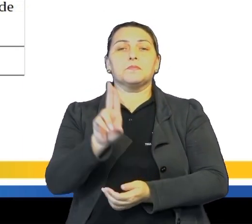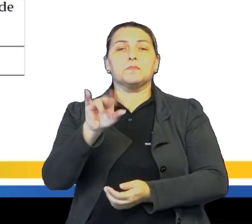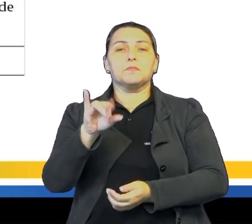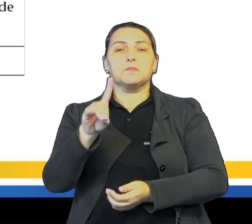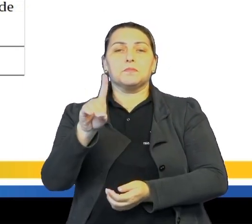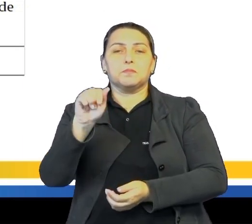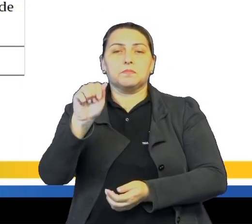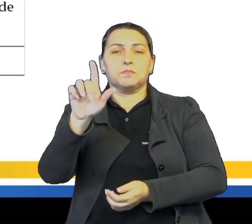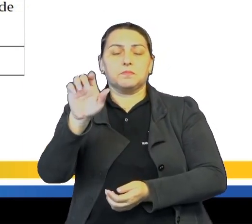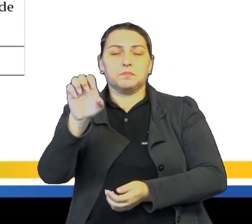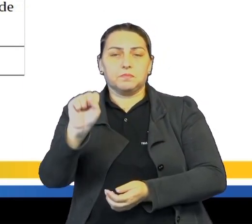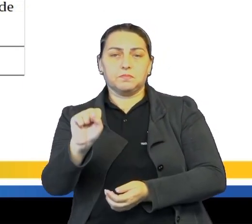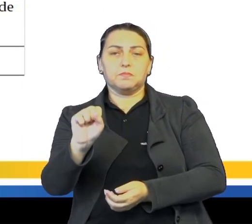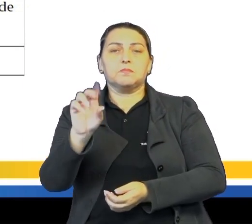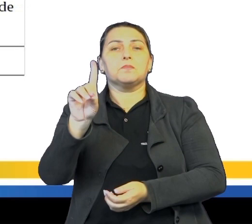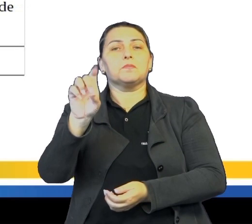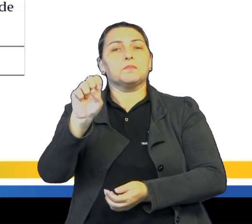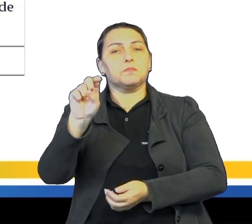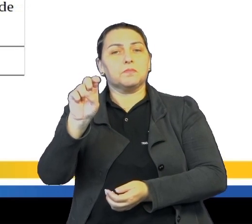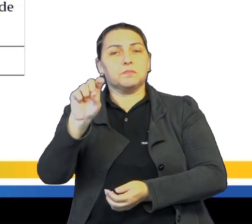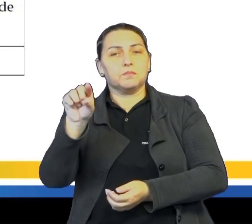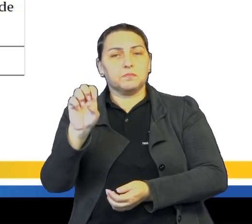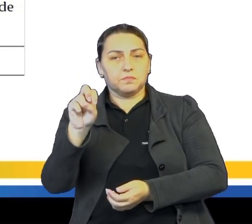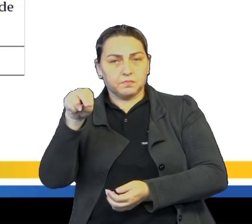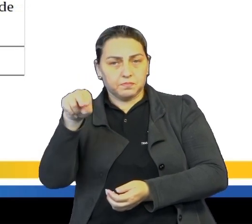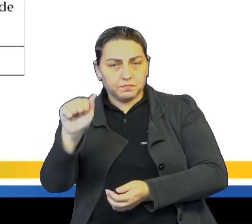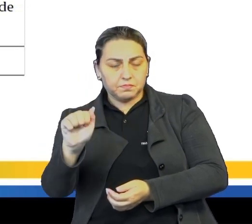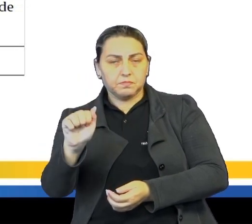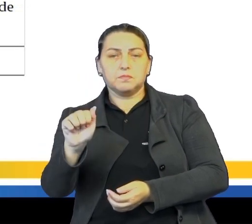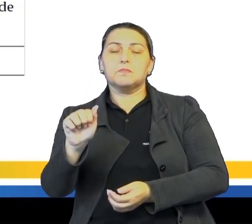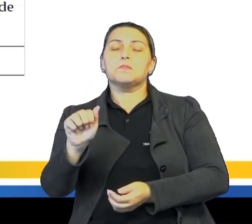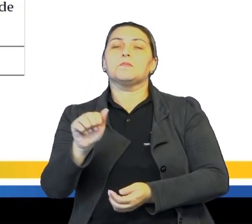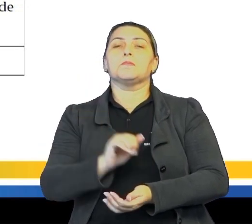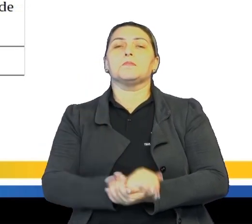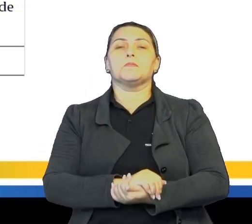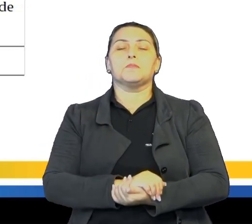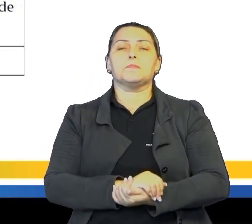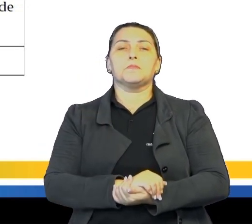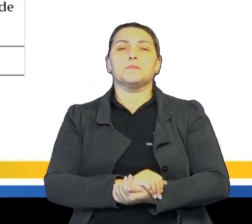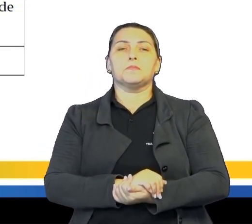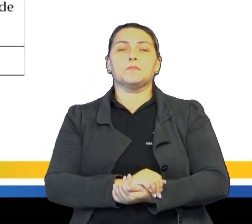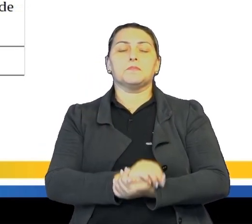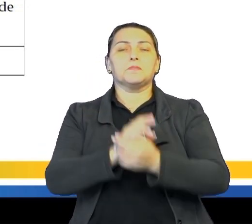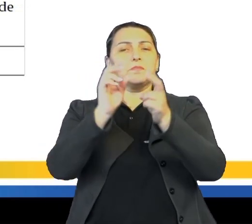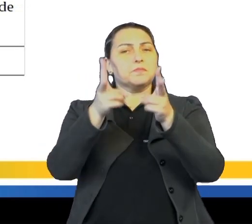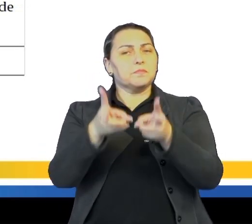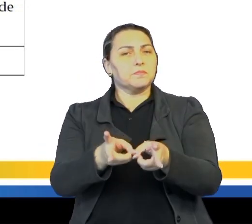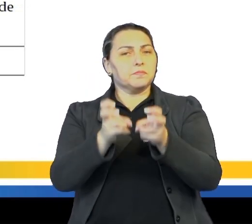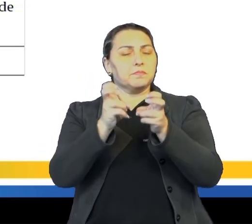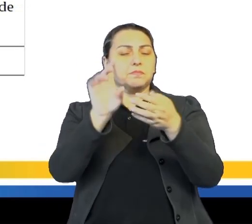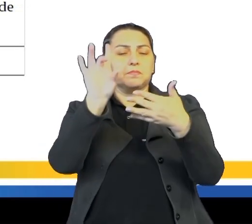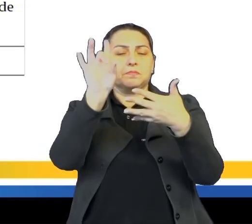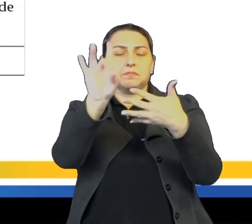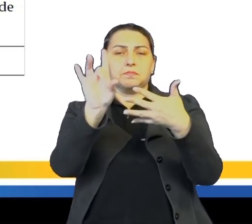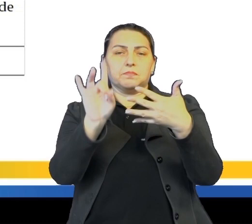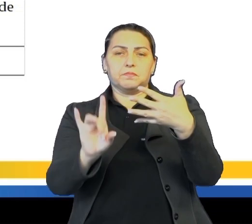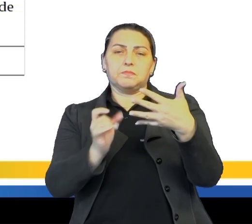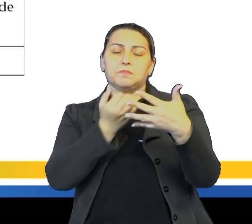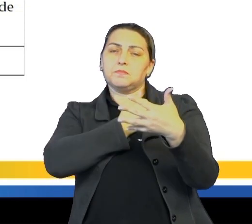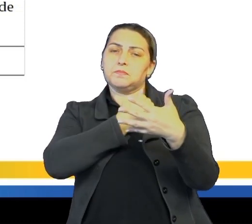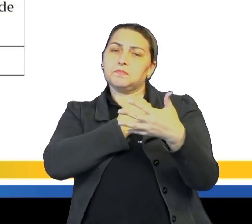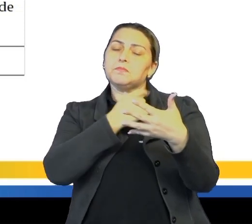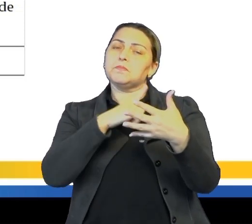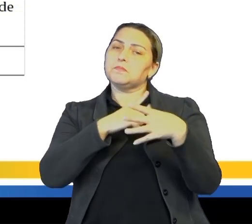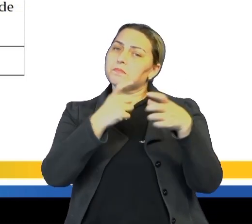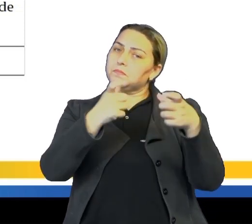unidades da dezena da centena e assim sucessivamente então nós percebemos que cada número vai